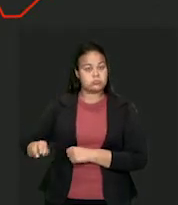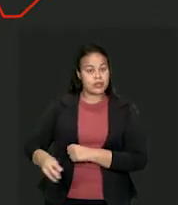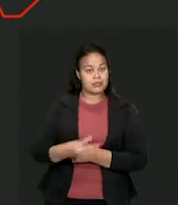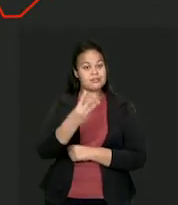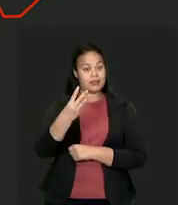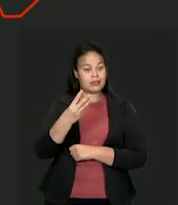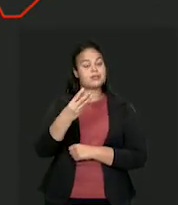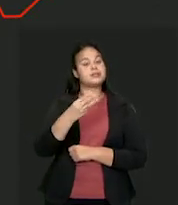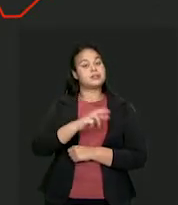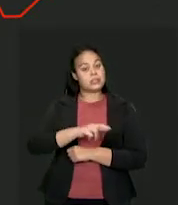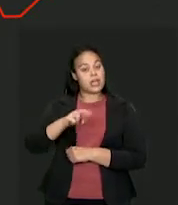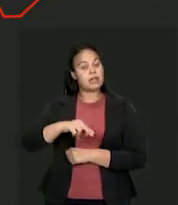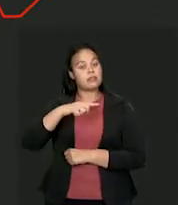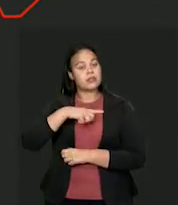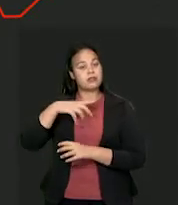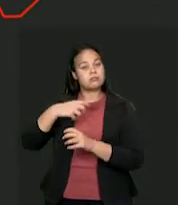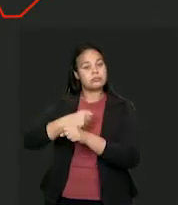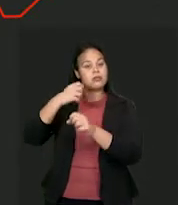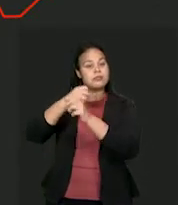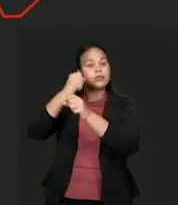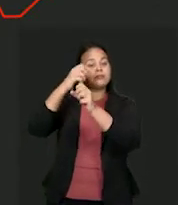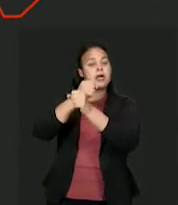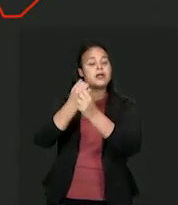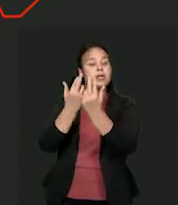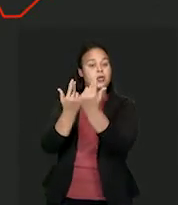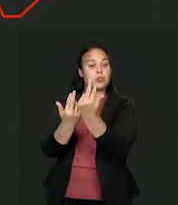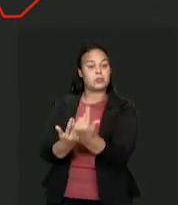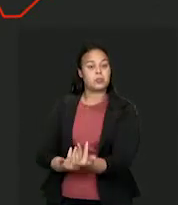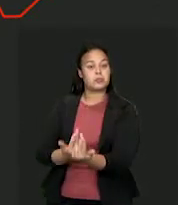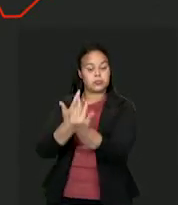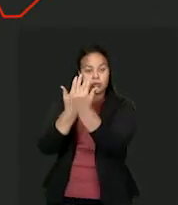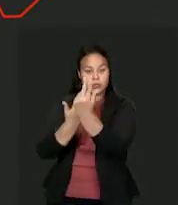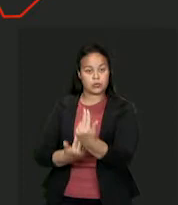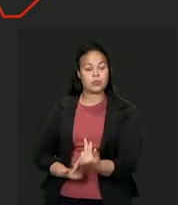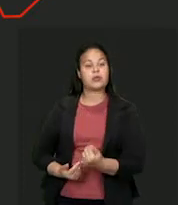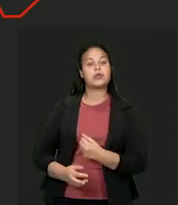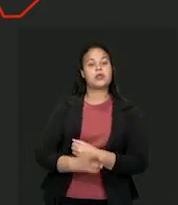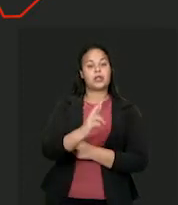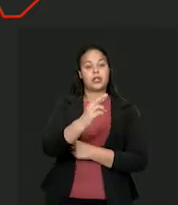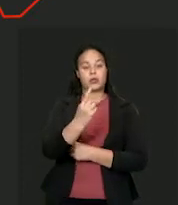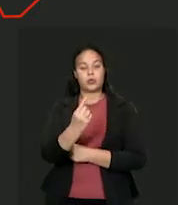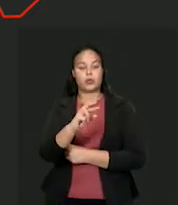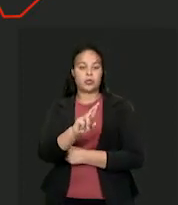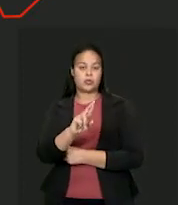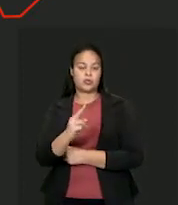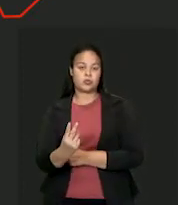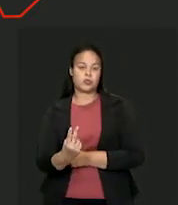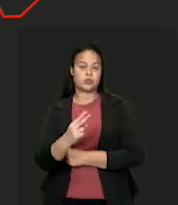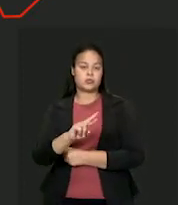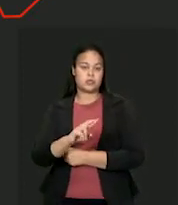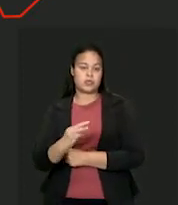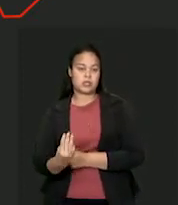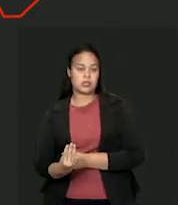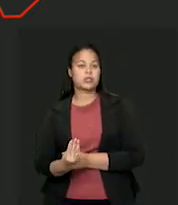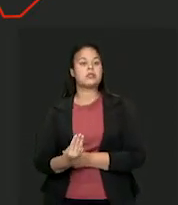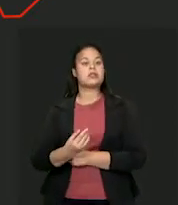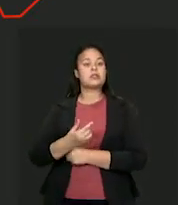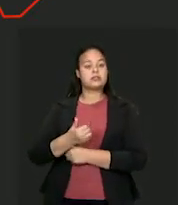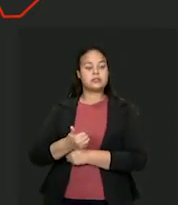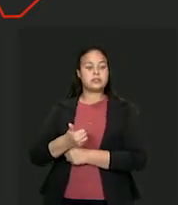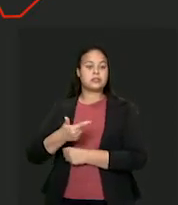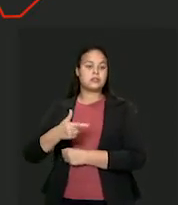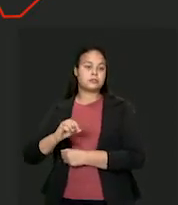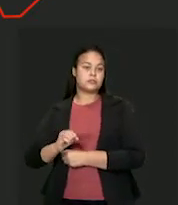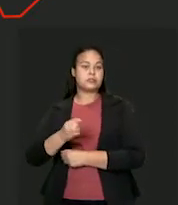resistores, todos com o mesmo valor de resistência. Tanto R1, quanto R2, quanto R3 valem 120